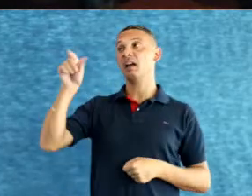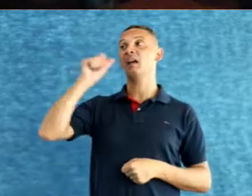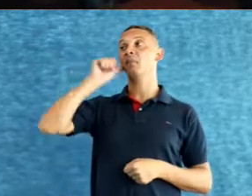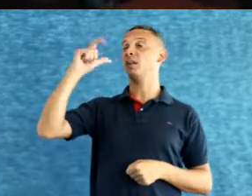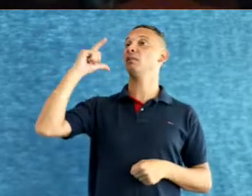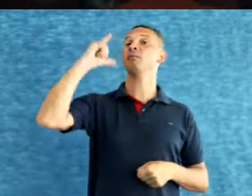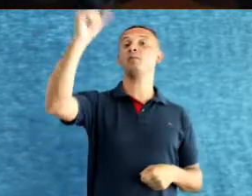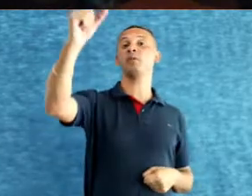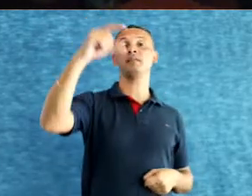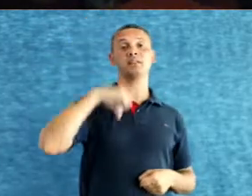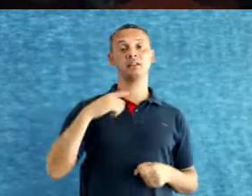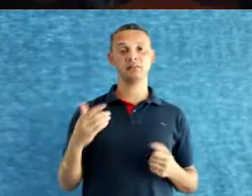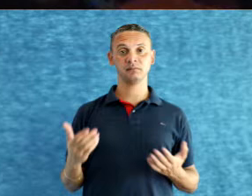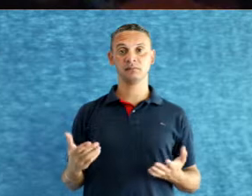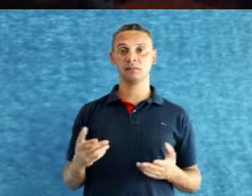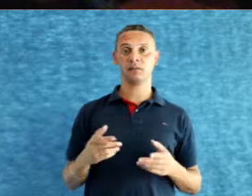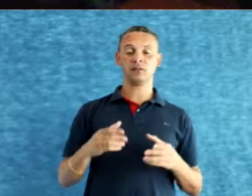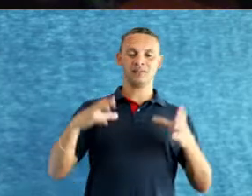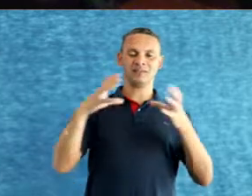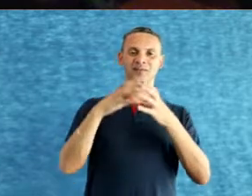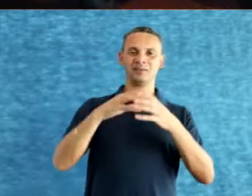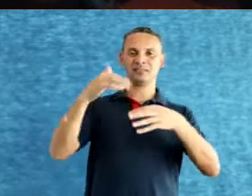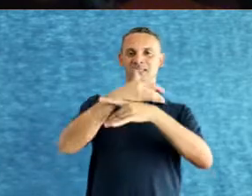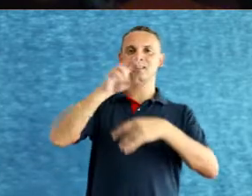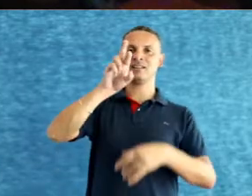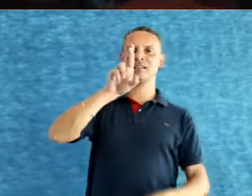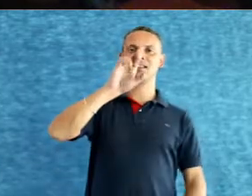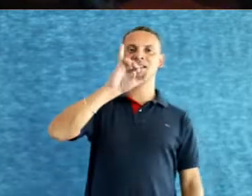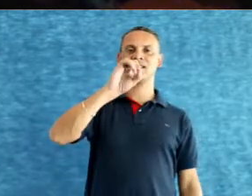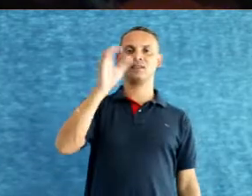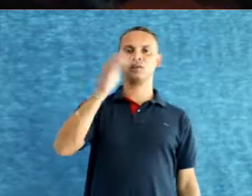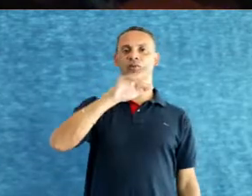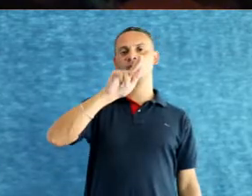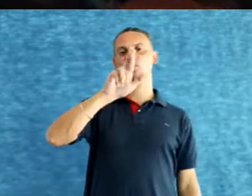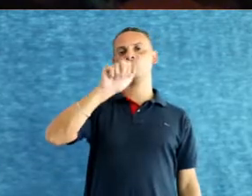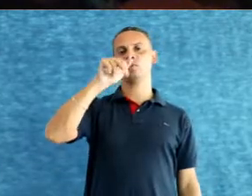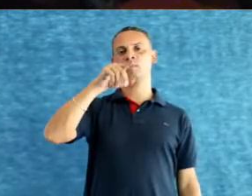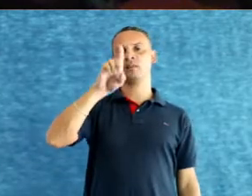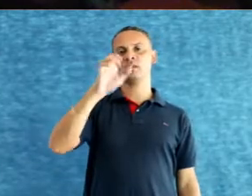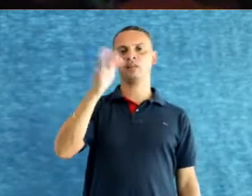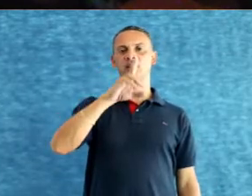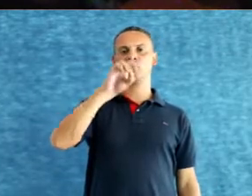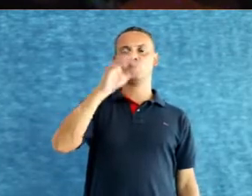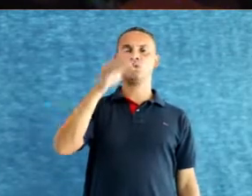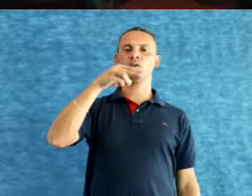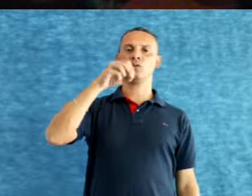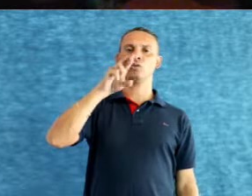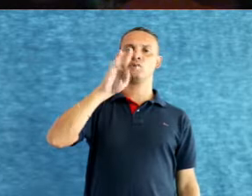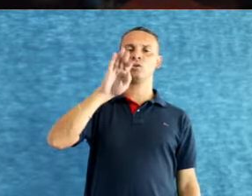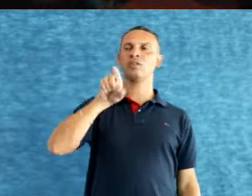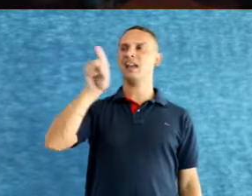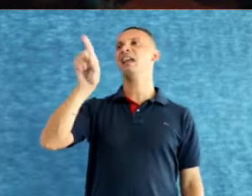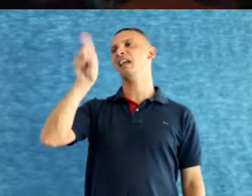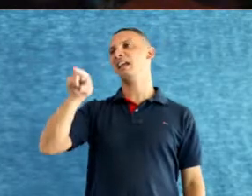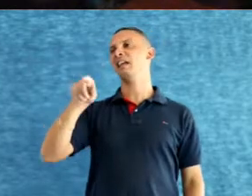Floresta nas bibliotecas do Estado. Sabe, eu corri todas as principais. Se havia um no Instituto